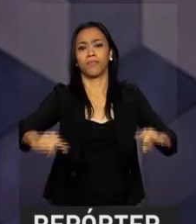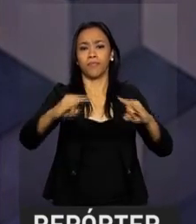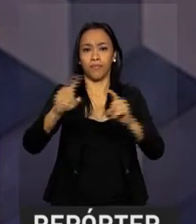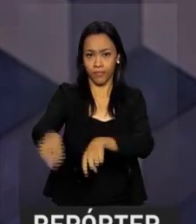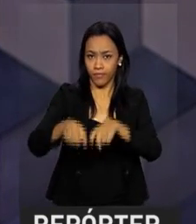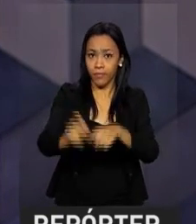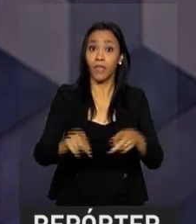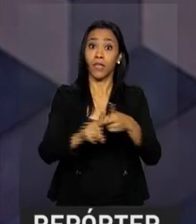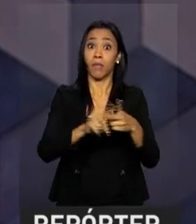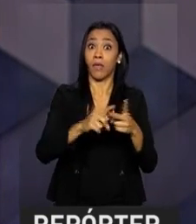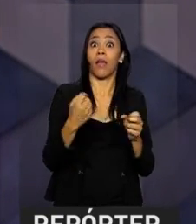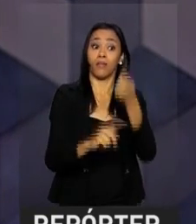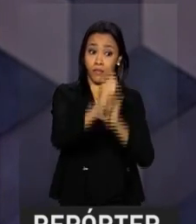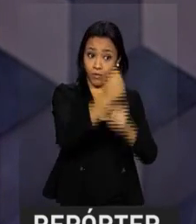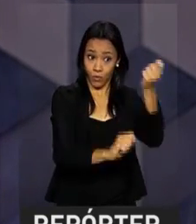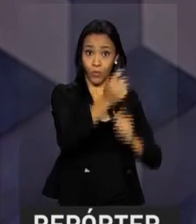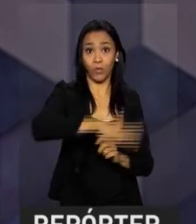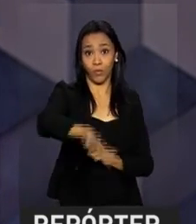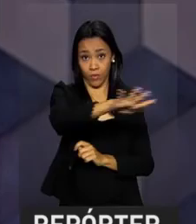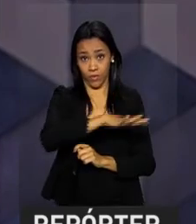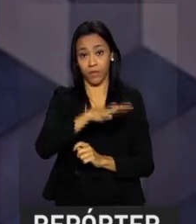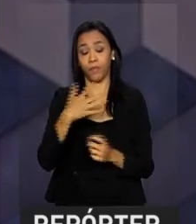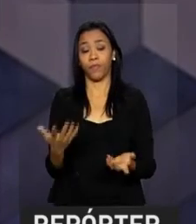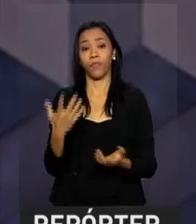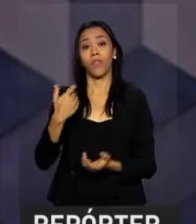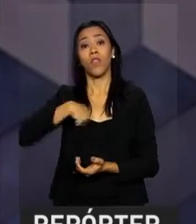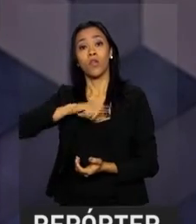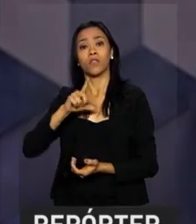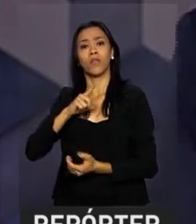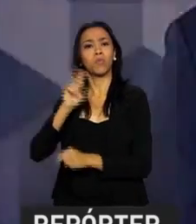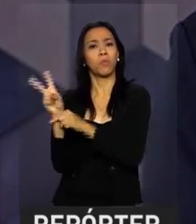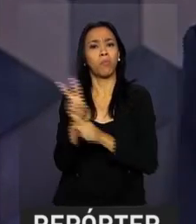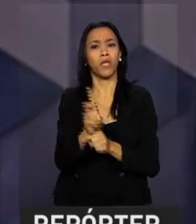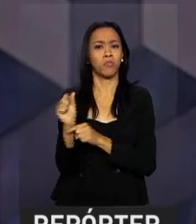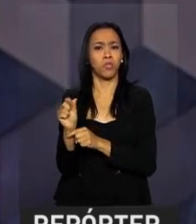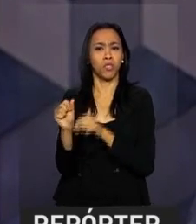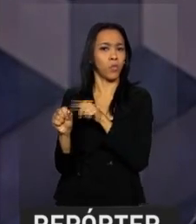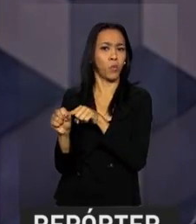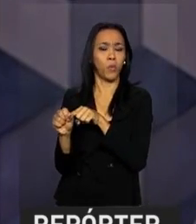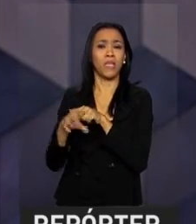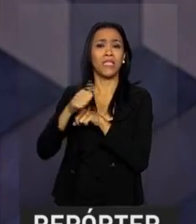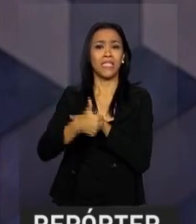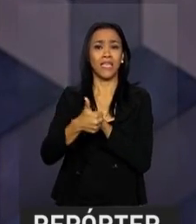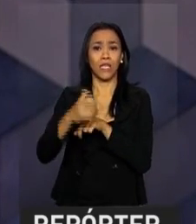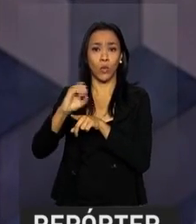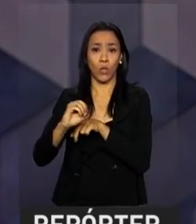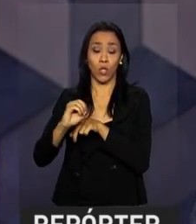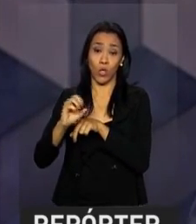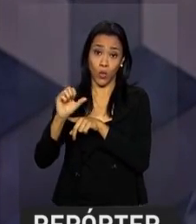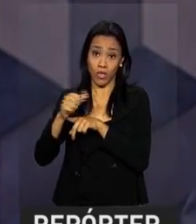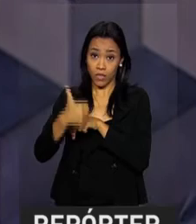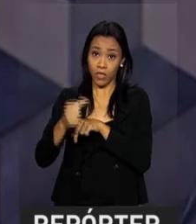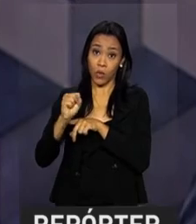empresas agroindustriais. Nossa carteira de crédito do agronegócio está acima de 180 bilhões de